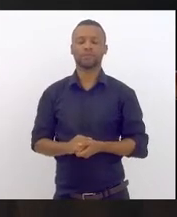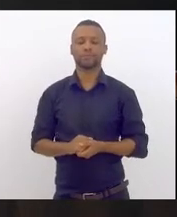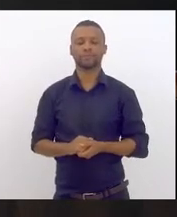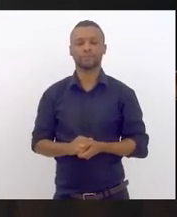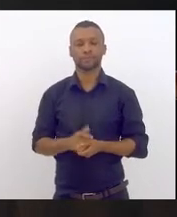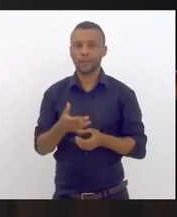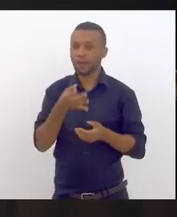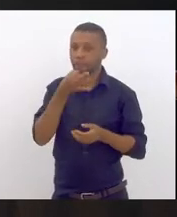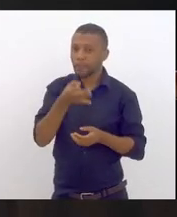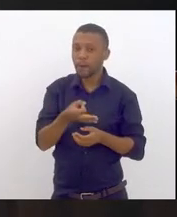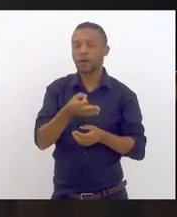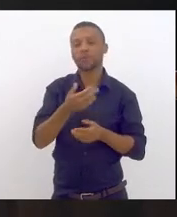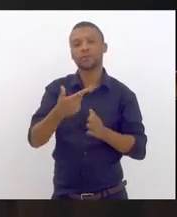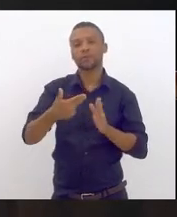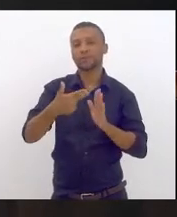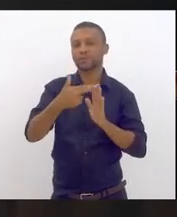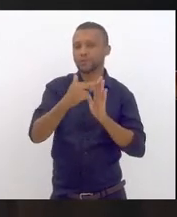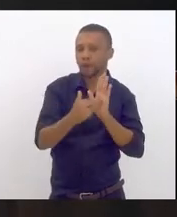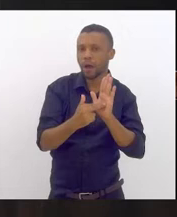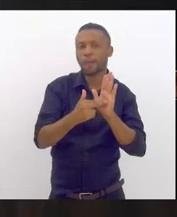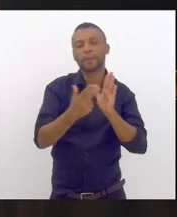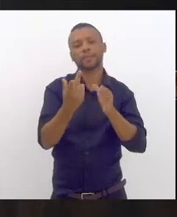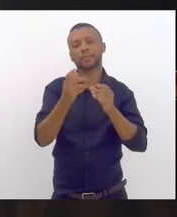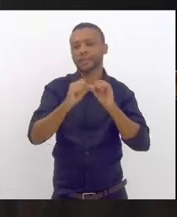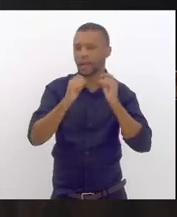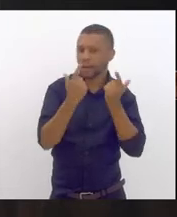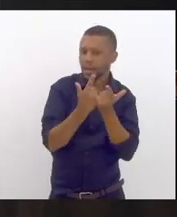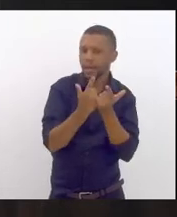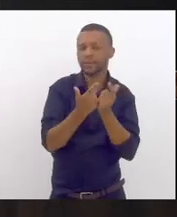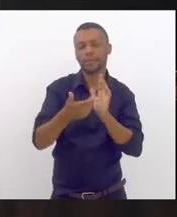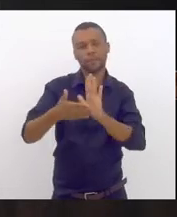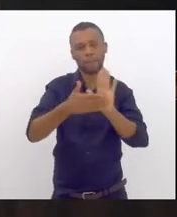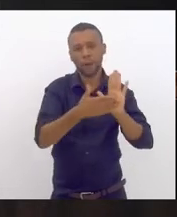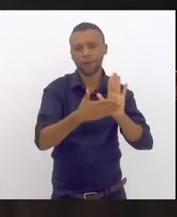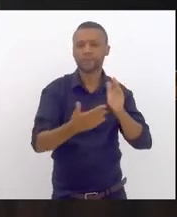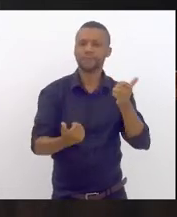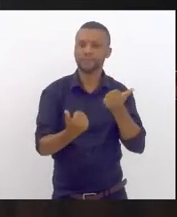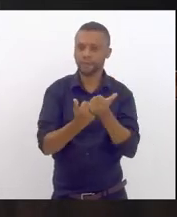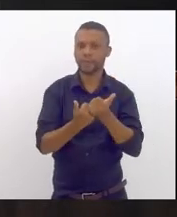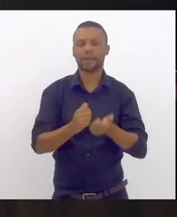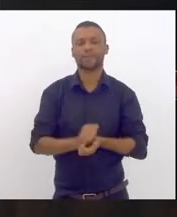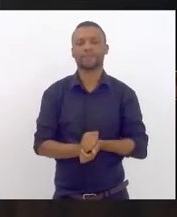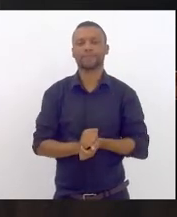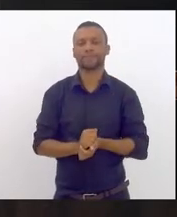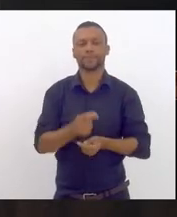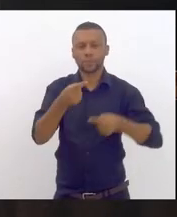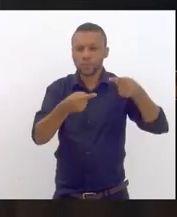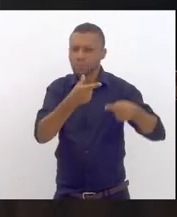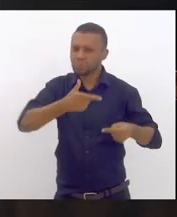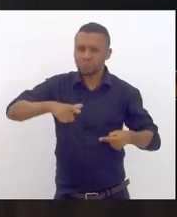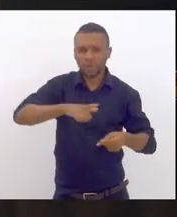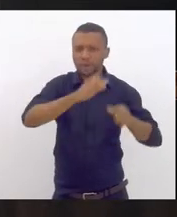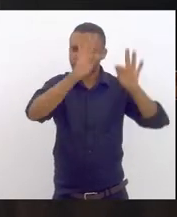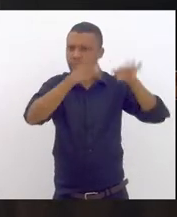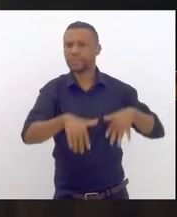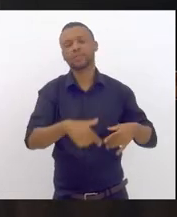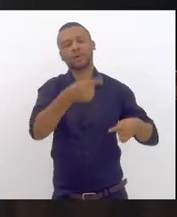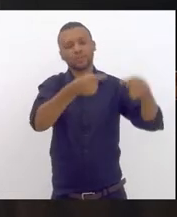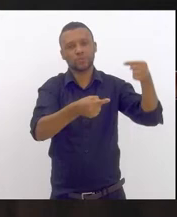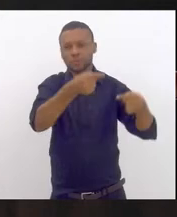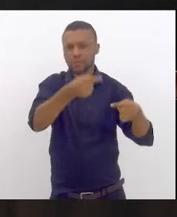Parecer da Comissão de Normas Internas e Proposições Internas, favorável. Relator, deputado Tiago Pampulha. Em discussão, não havendo que queira discutir, encerrada a